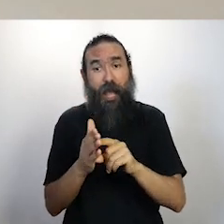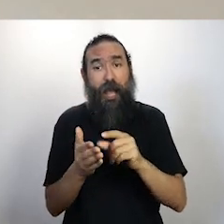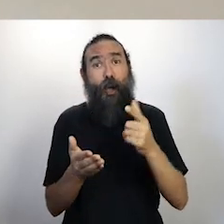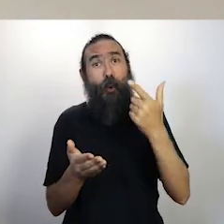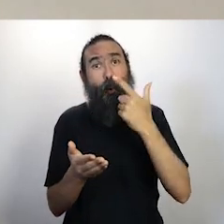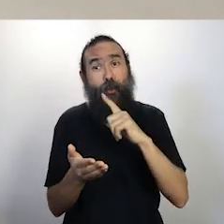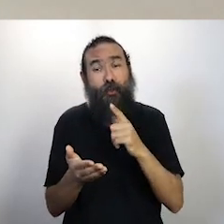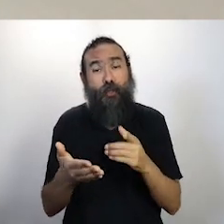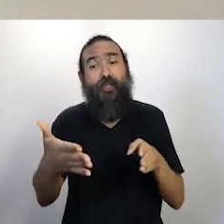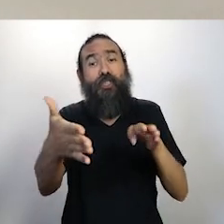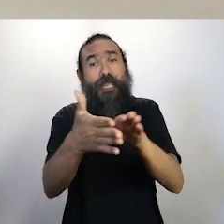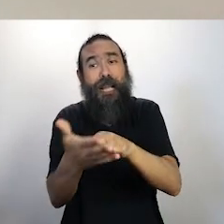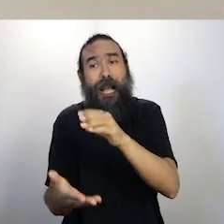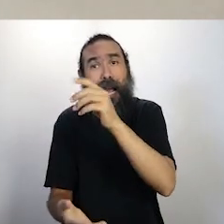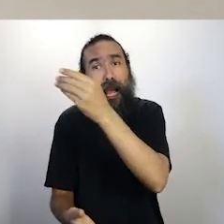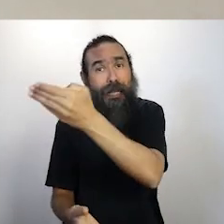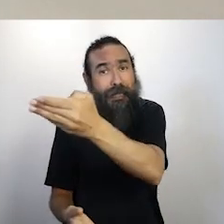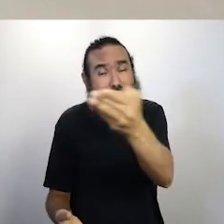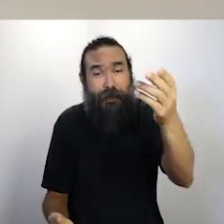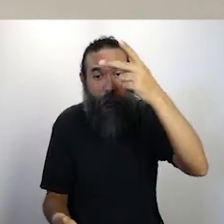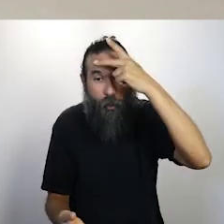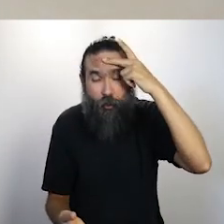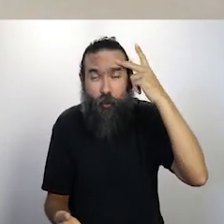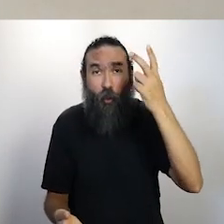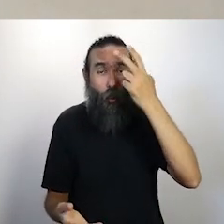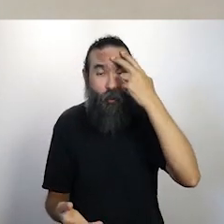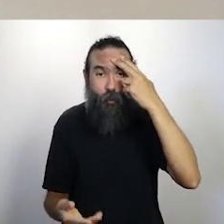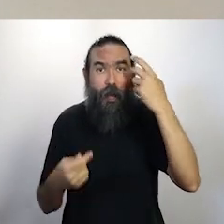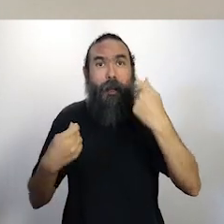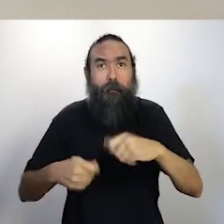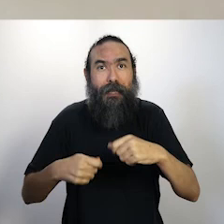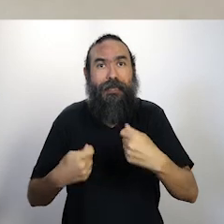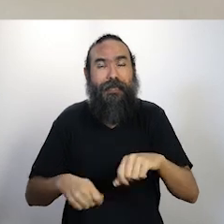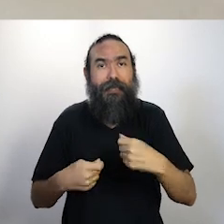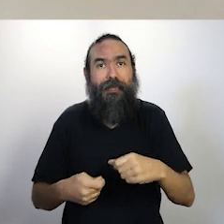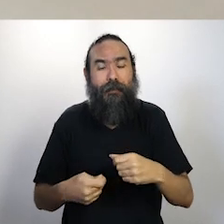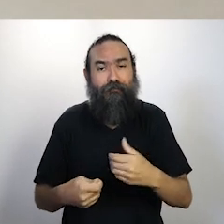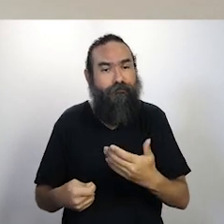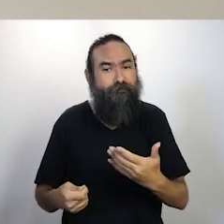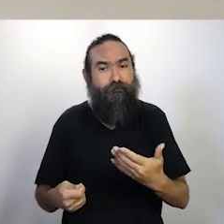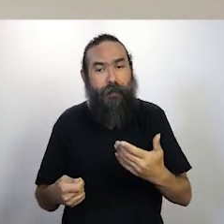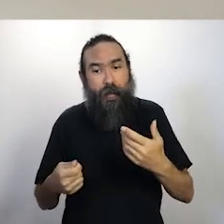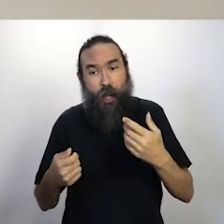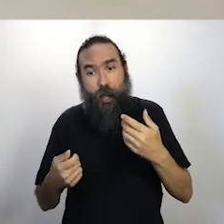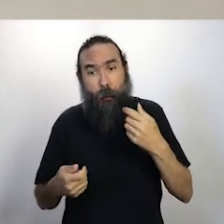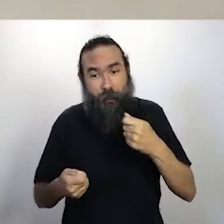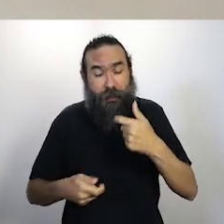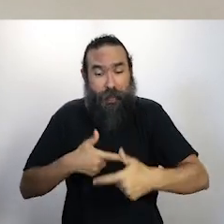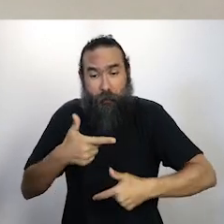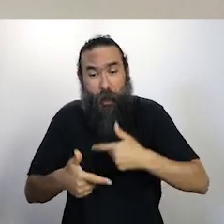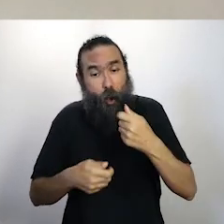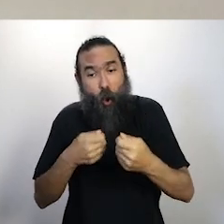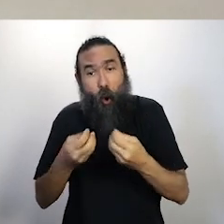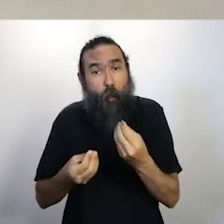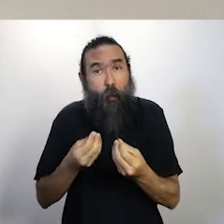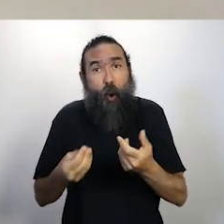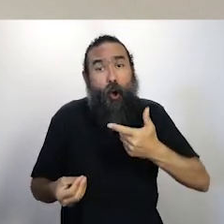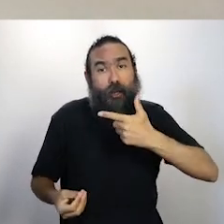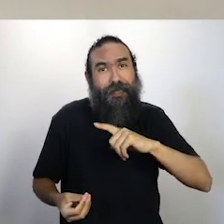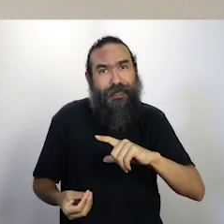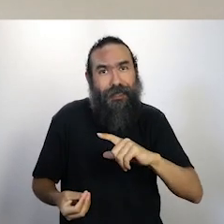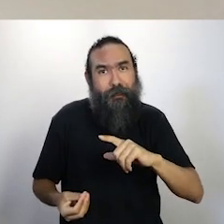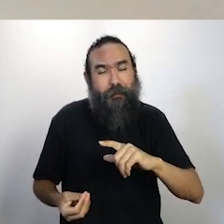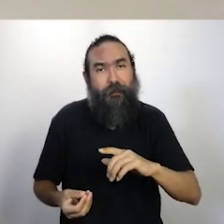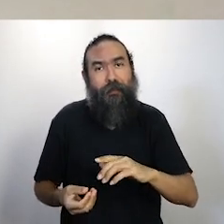regenerativa da cultura brasileira que ela possa ativar os tecidos e as células tronco da nossa do nosso fazer cultural da nossa